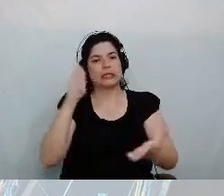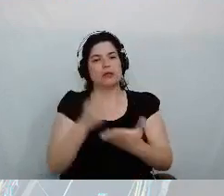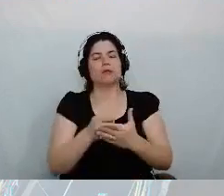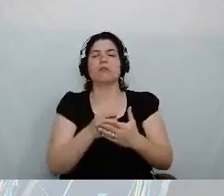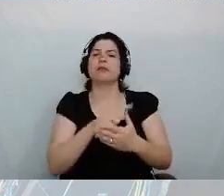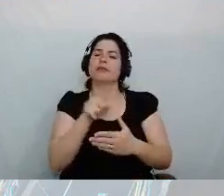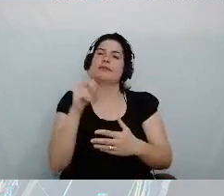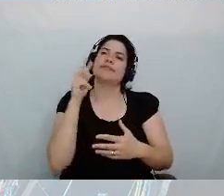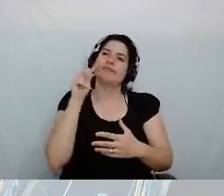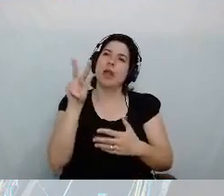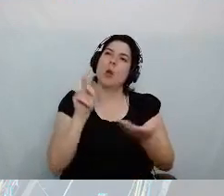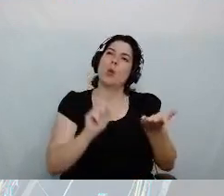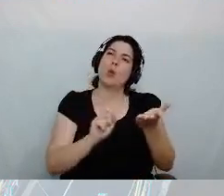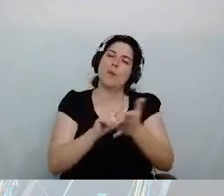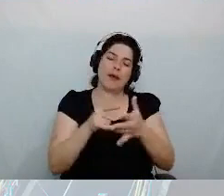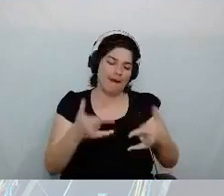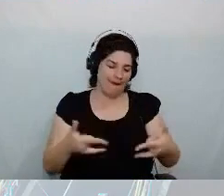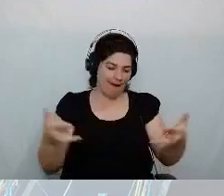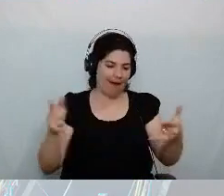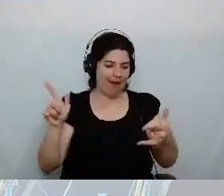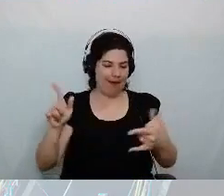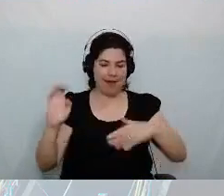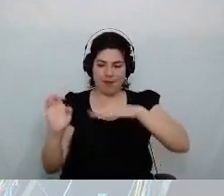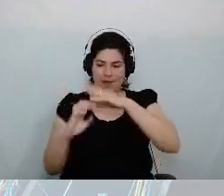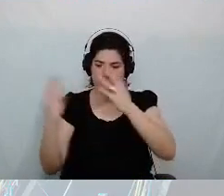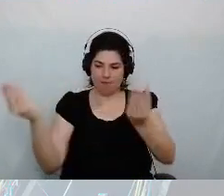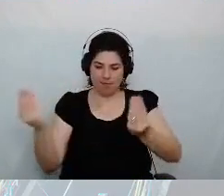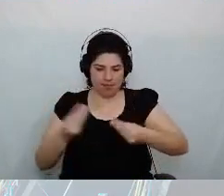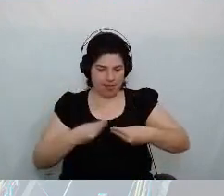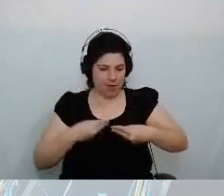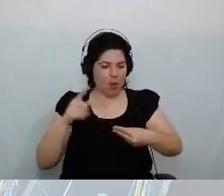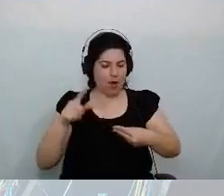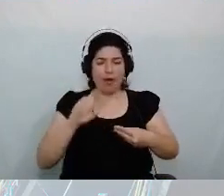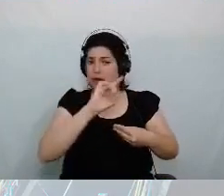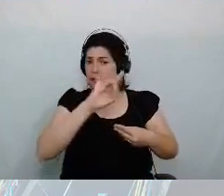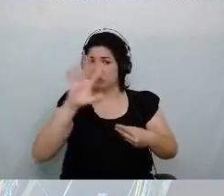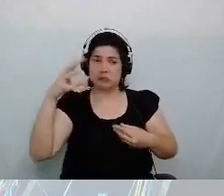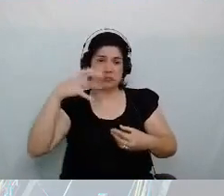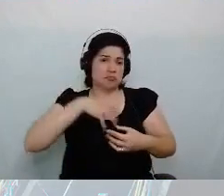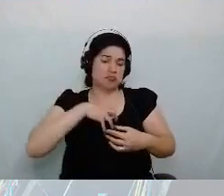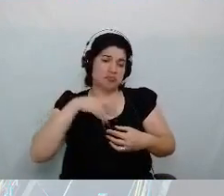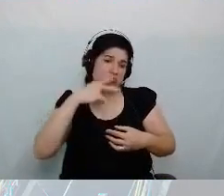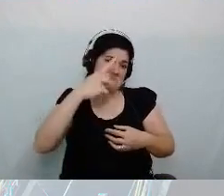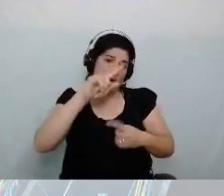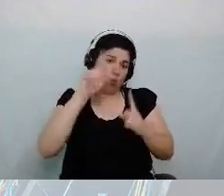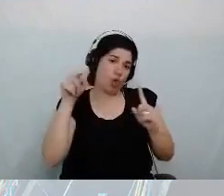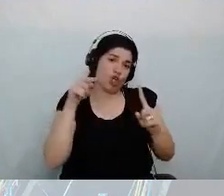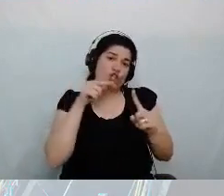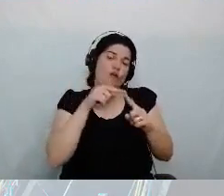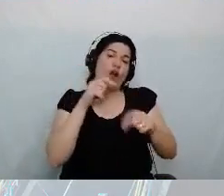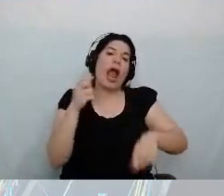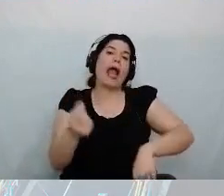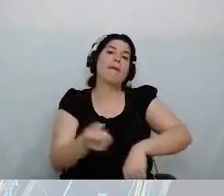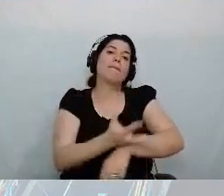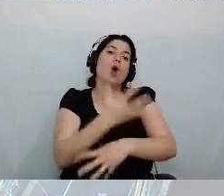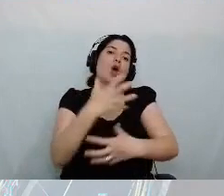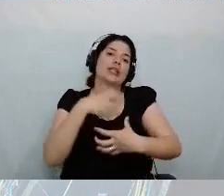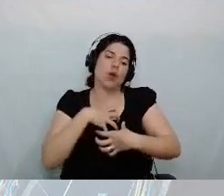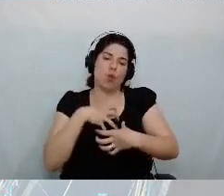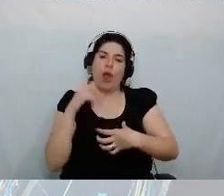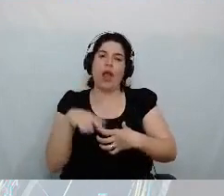eu comprei o ingresso, eu ganhei da minha empresa, né? Cada um com a sua motivação. Teve um motivo emocional para estar aqui. Não foram